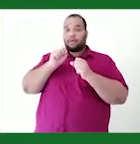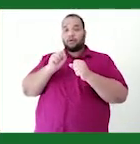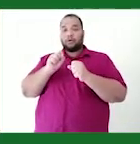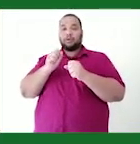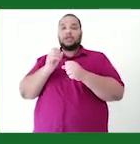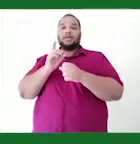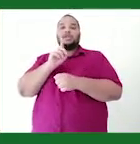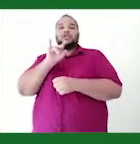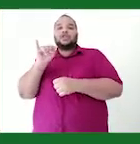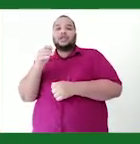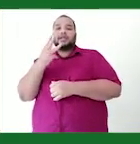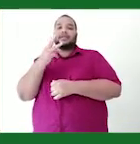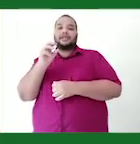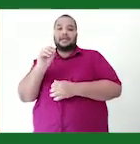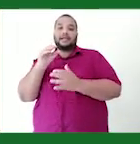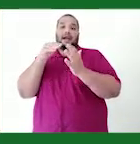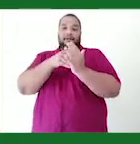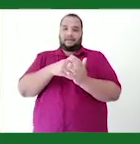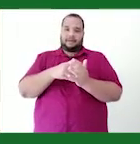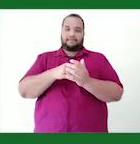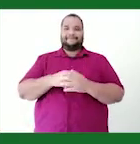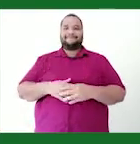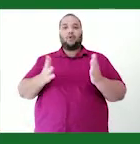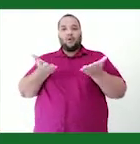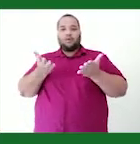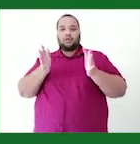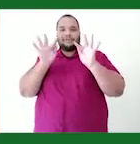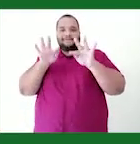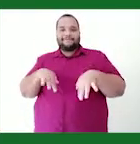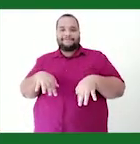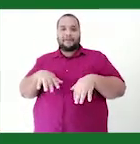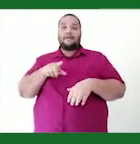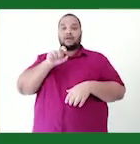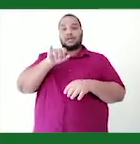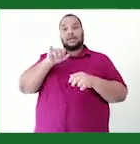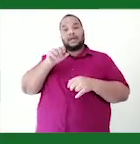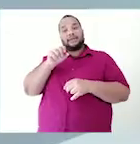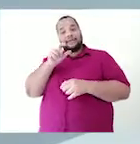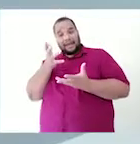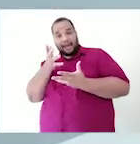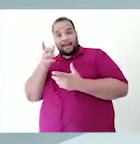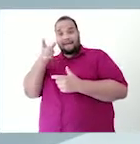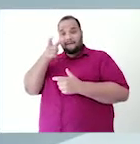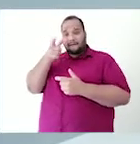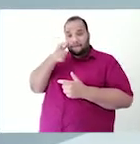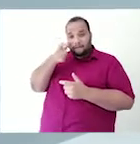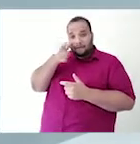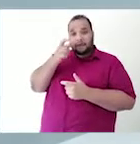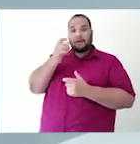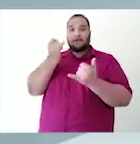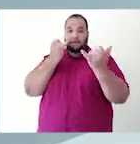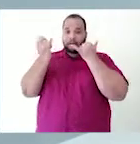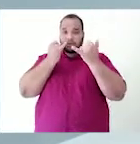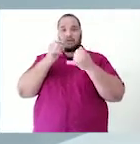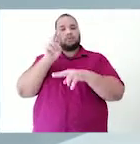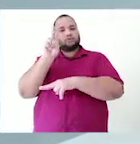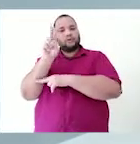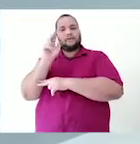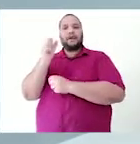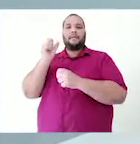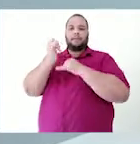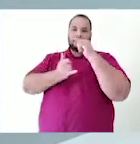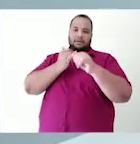no Contexto Amazônico. As submissões podem ser feitas até o dia 30 de outubro. Nós ficamos por aqui.